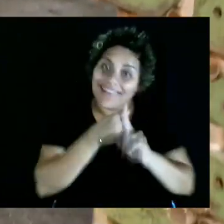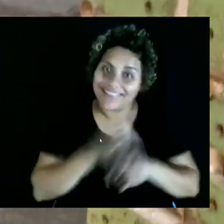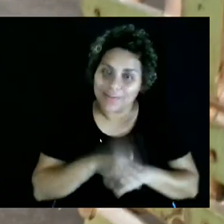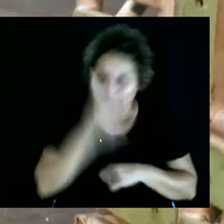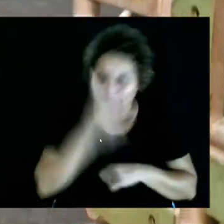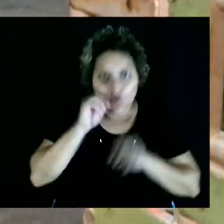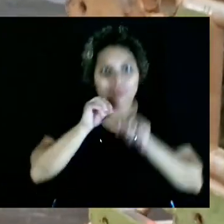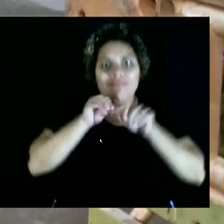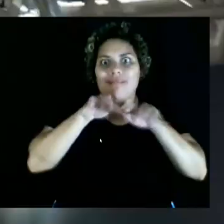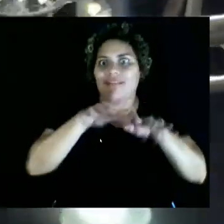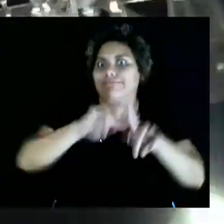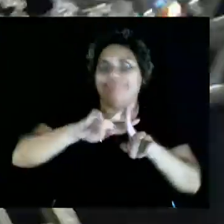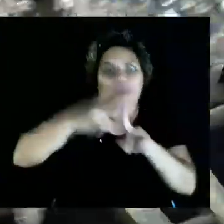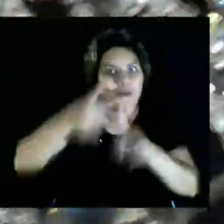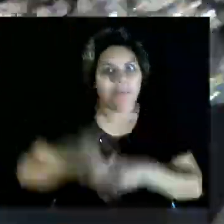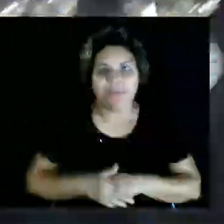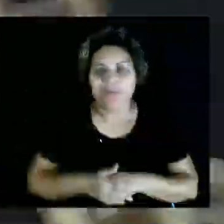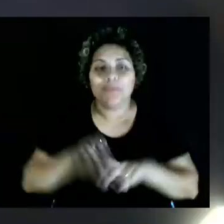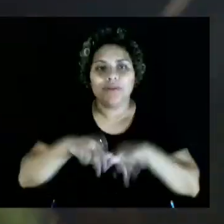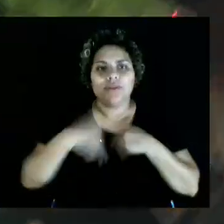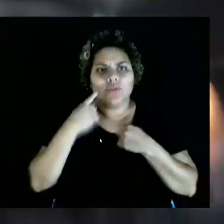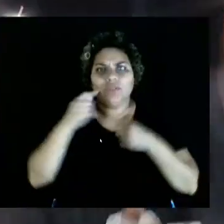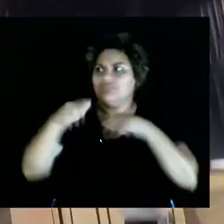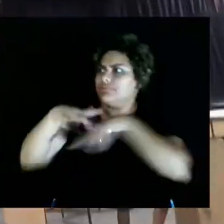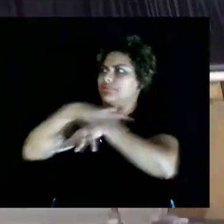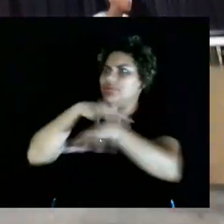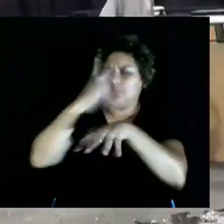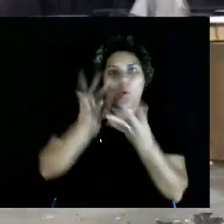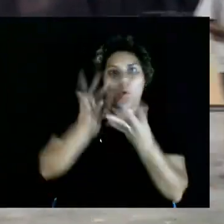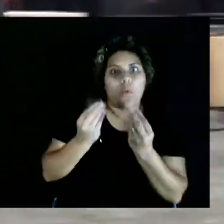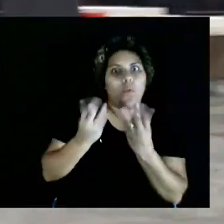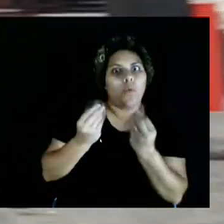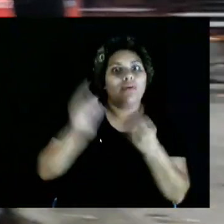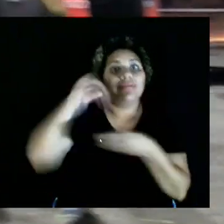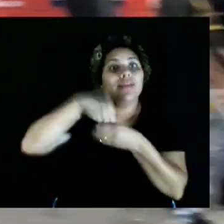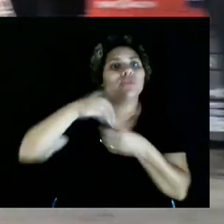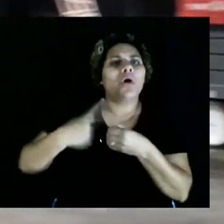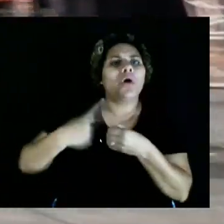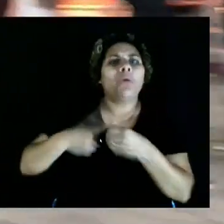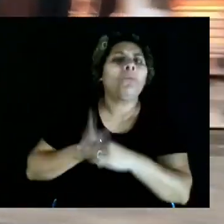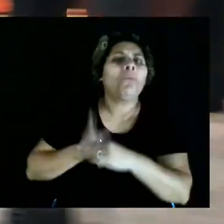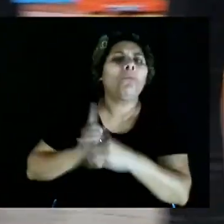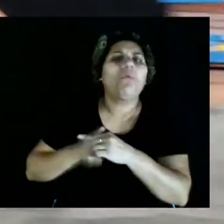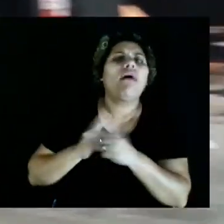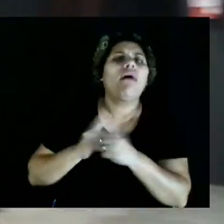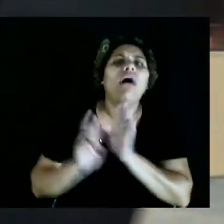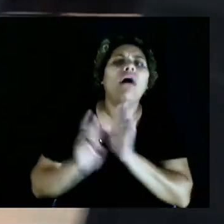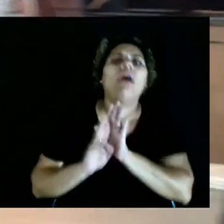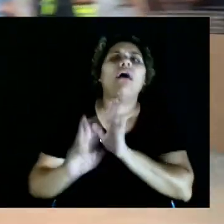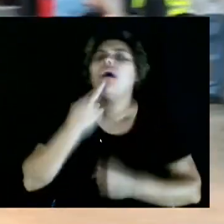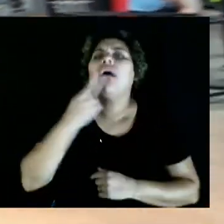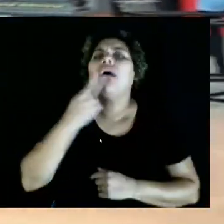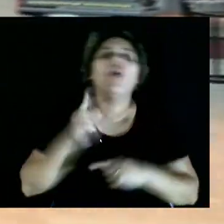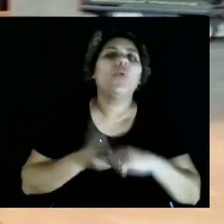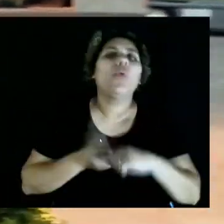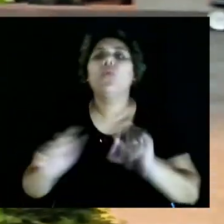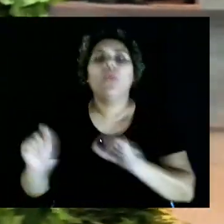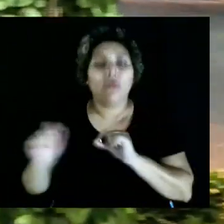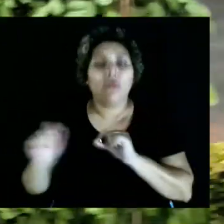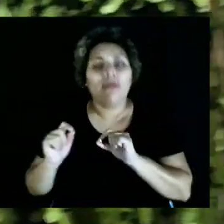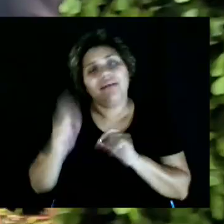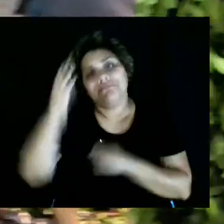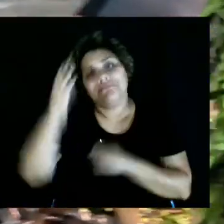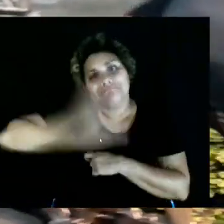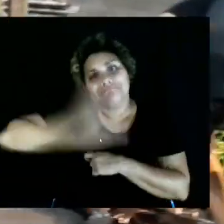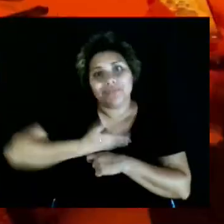vendo muito mais gente dentro de uma cidade, mas a gente não sabe qual é a razão. Boa parte da razão que leva uma cidade a ter um volume expressivo